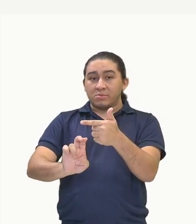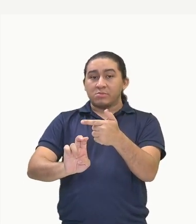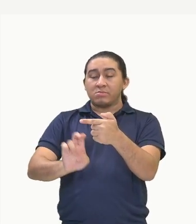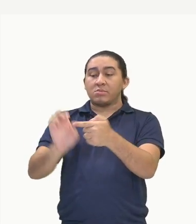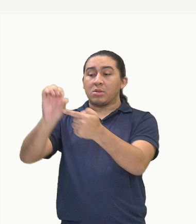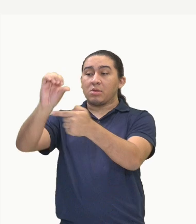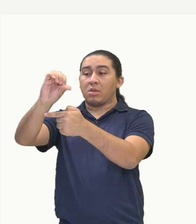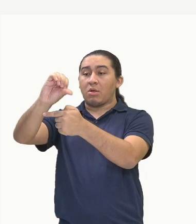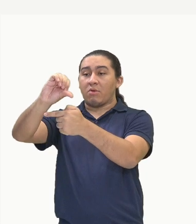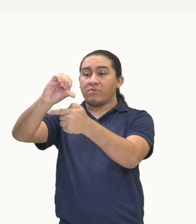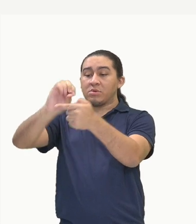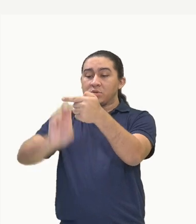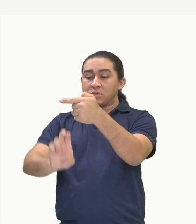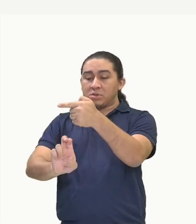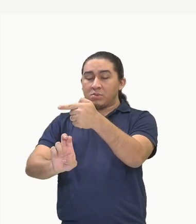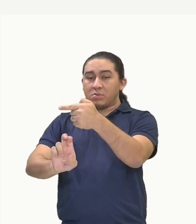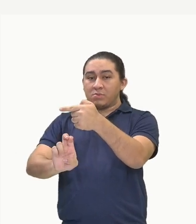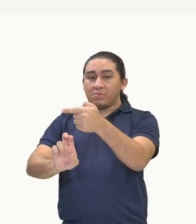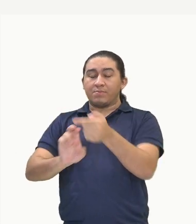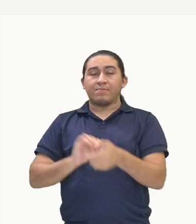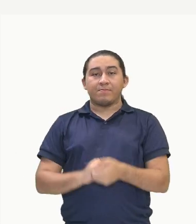Então, o resultado é 9/5.